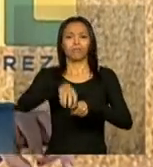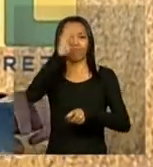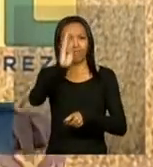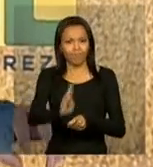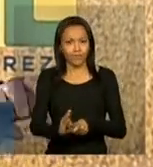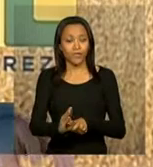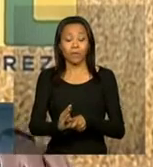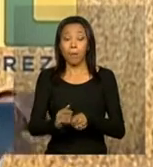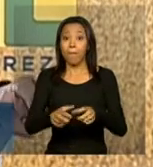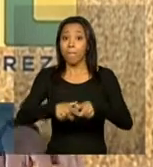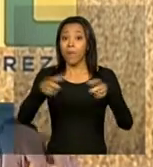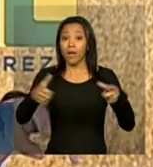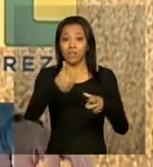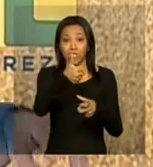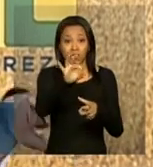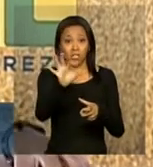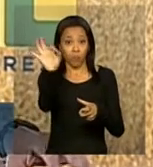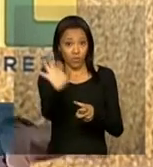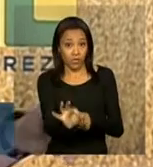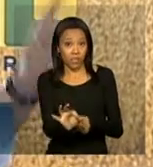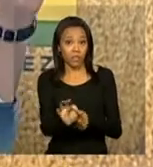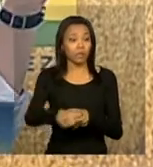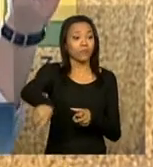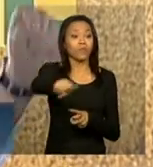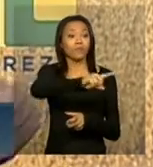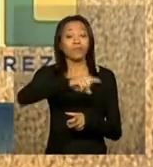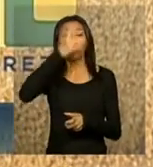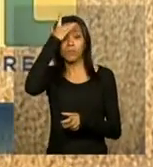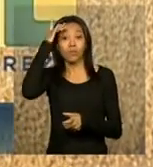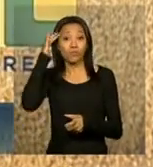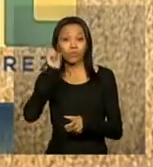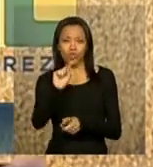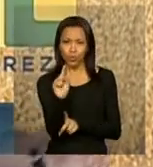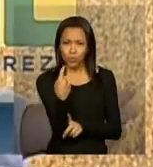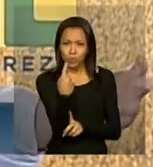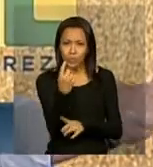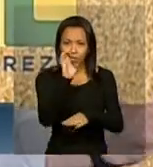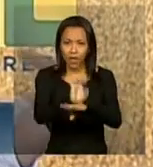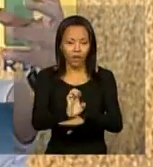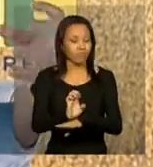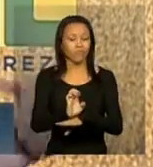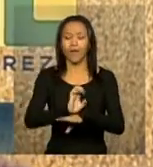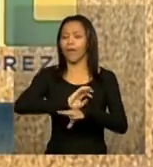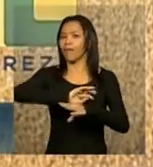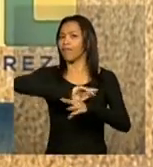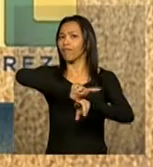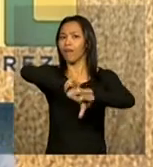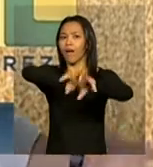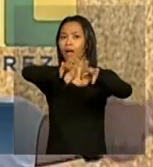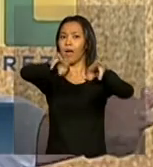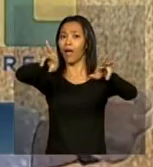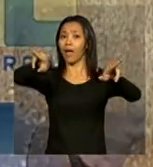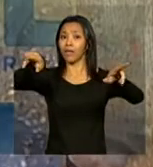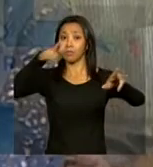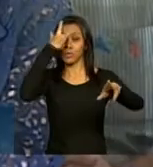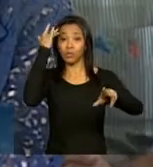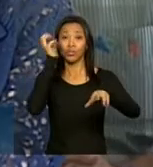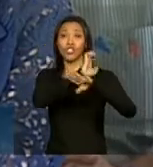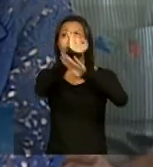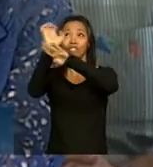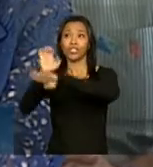Não tem mais do que 15% da nossa população oriunda de um estado só. É uma mistura de brasileiros que vivem